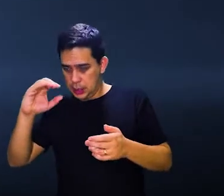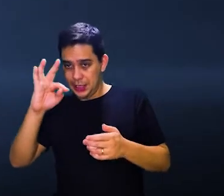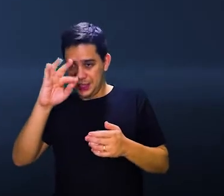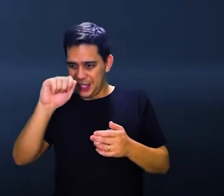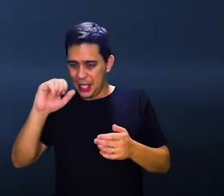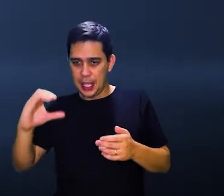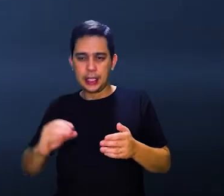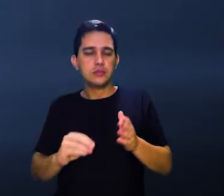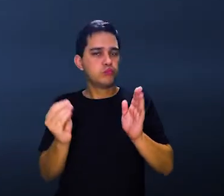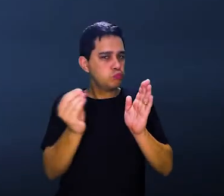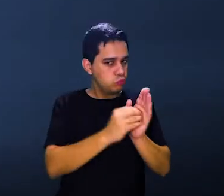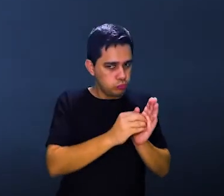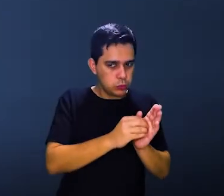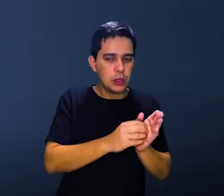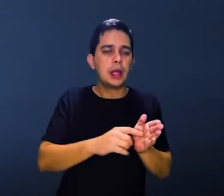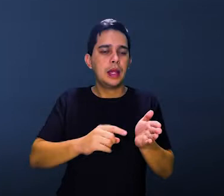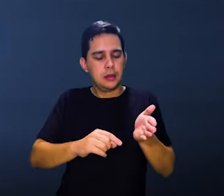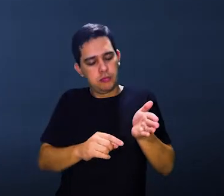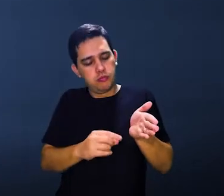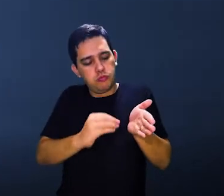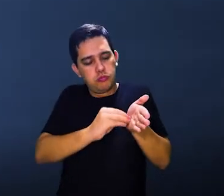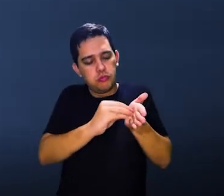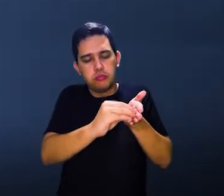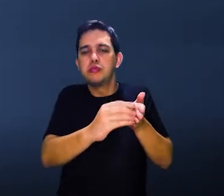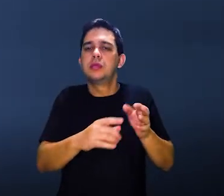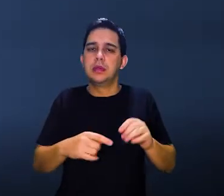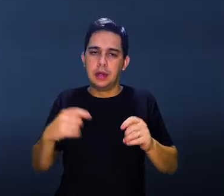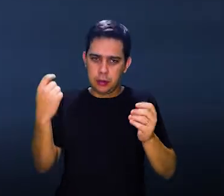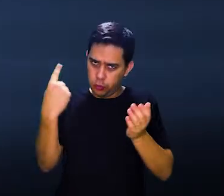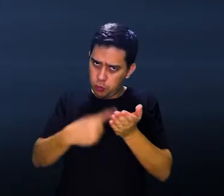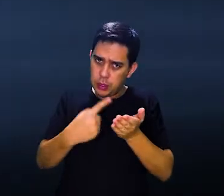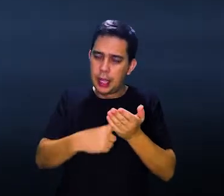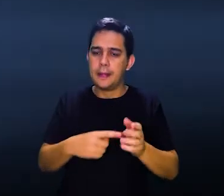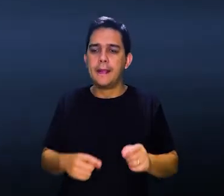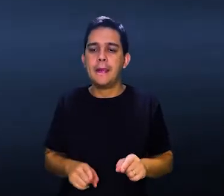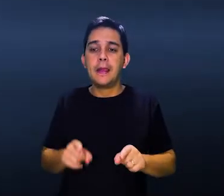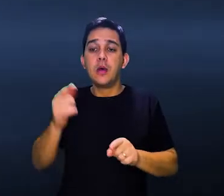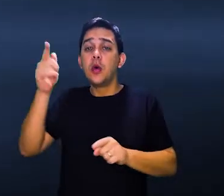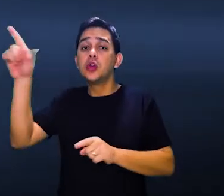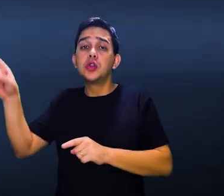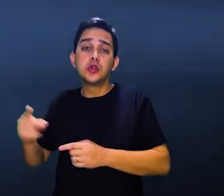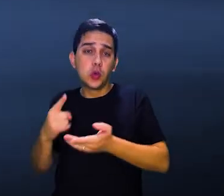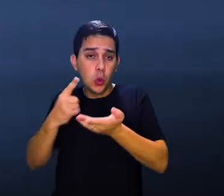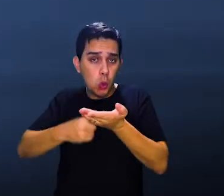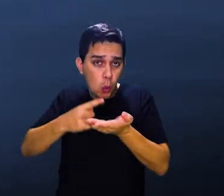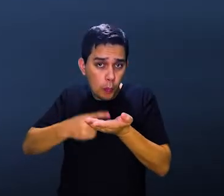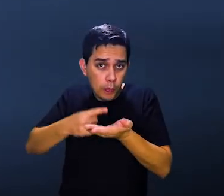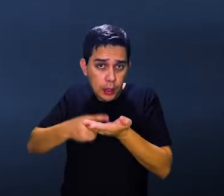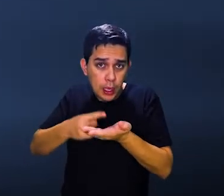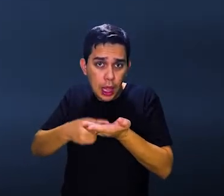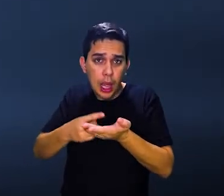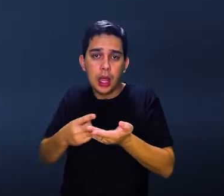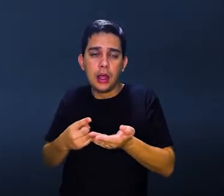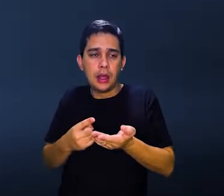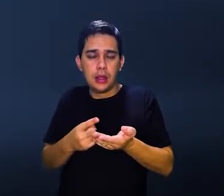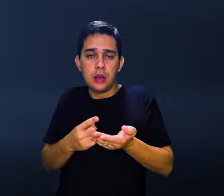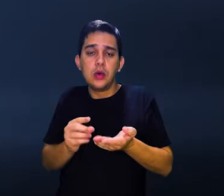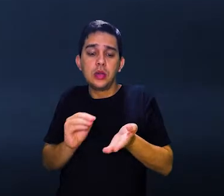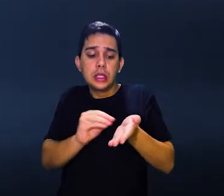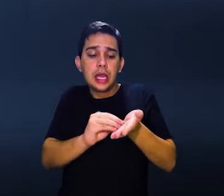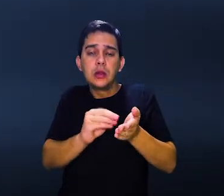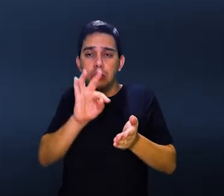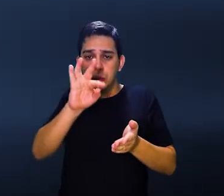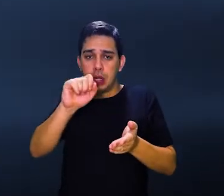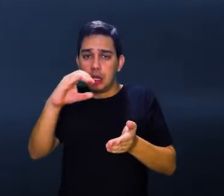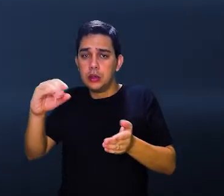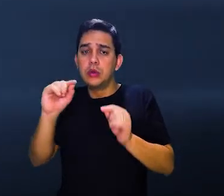afixar aviso informativo visível ao público em geral de que a falta de troco pelo pagamento para